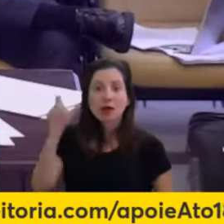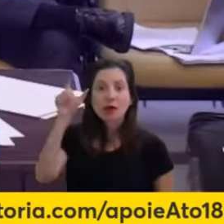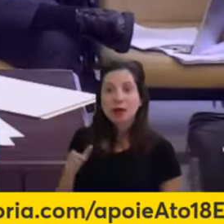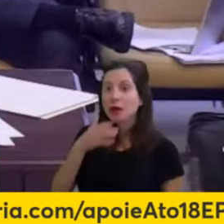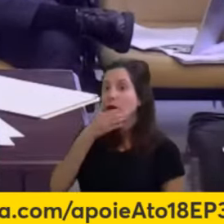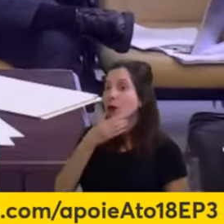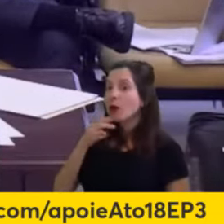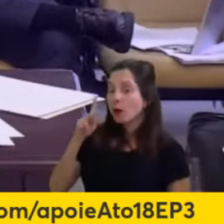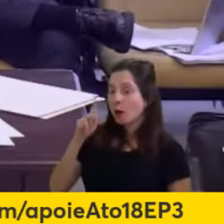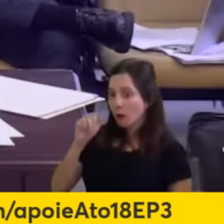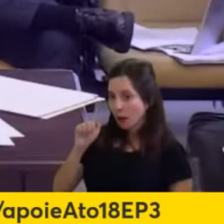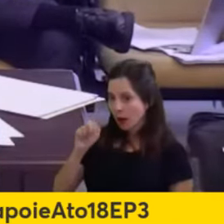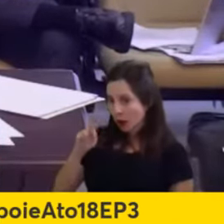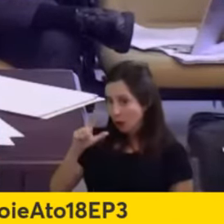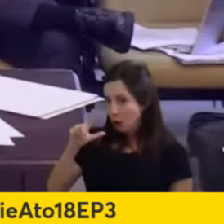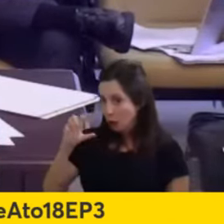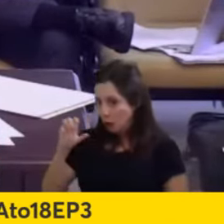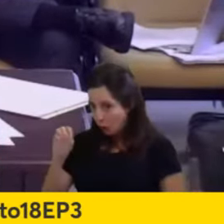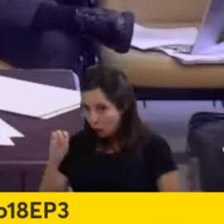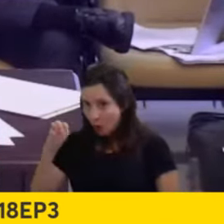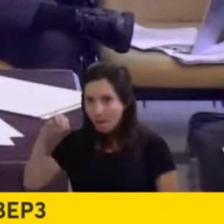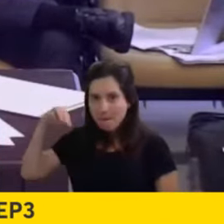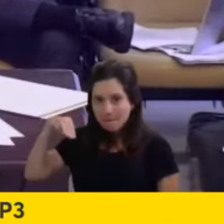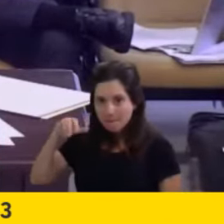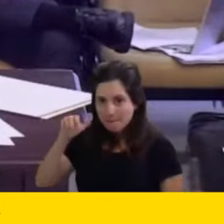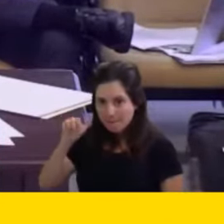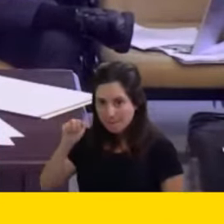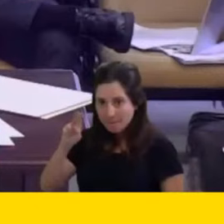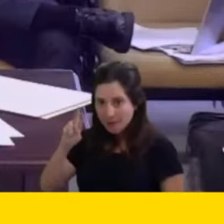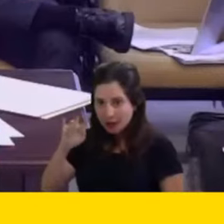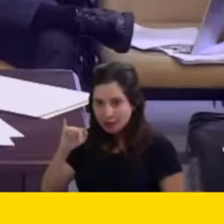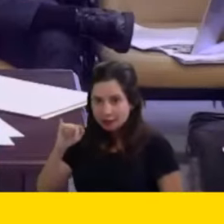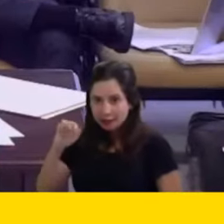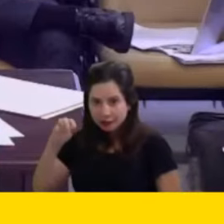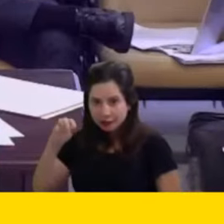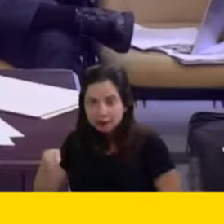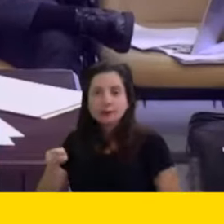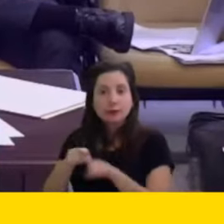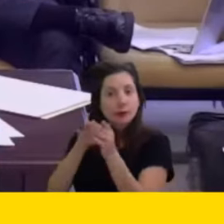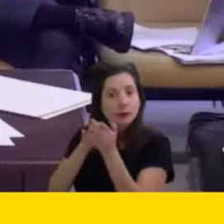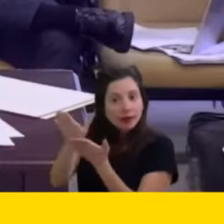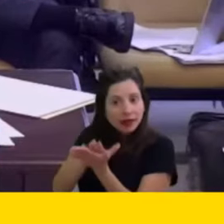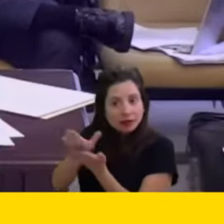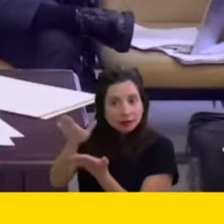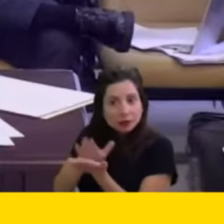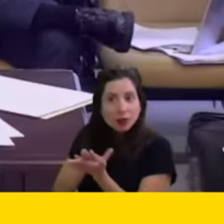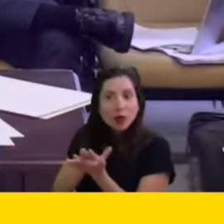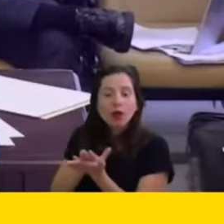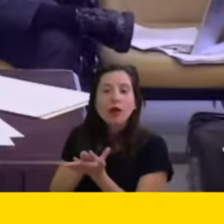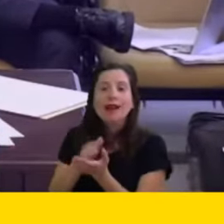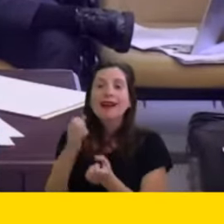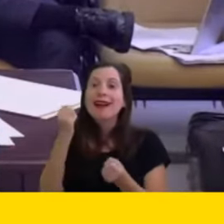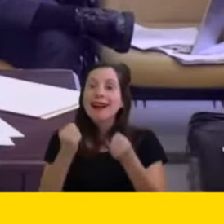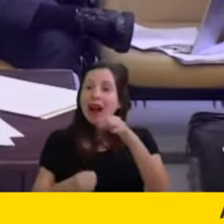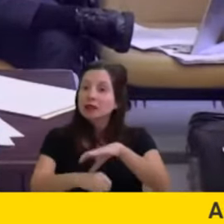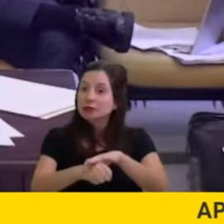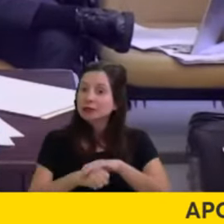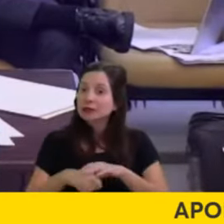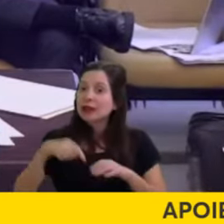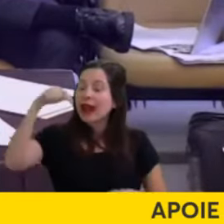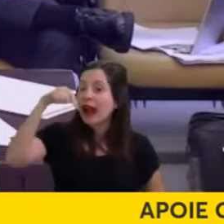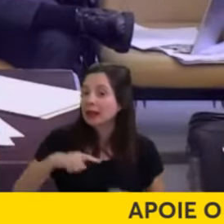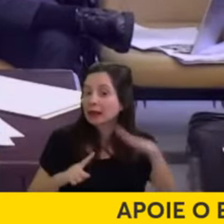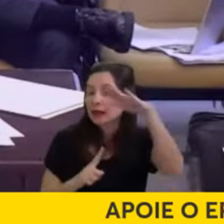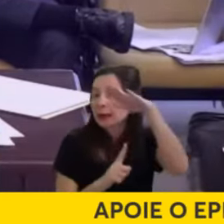de 47.000 os investigados só em jatinho e carro com segurança no Paraná não tô falando podemos não tô falando de São